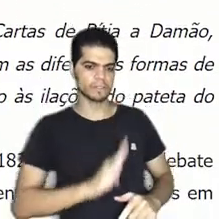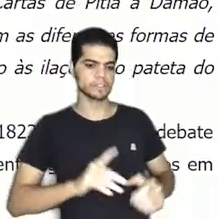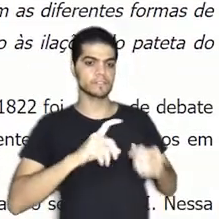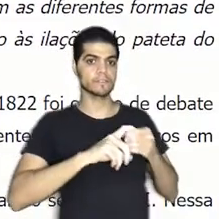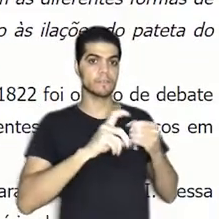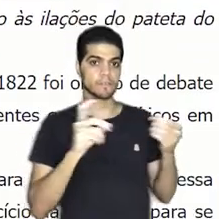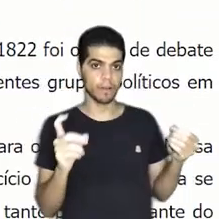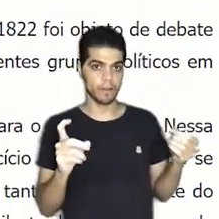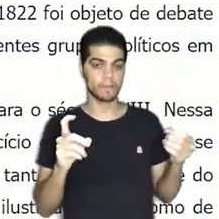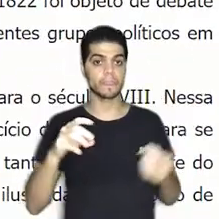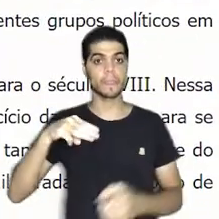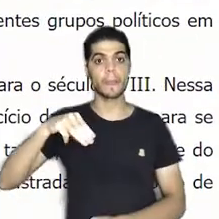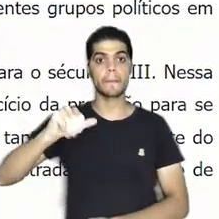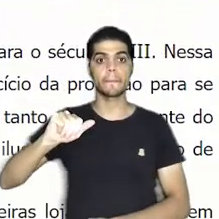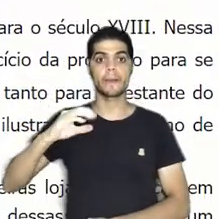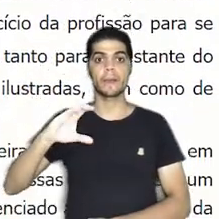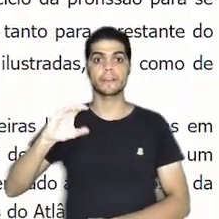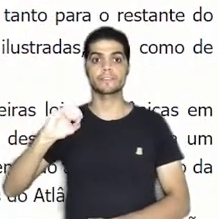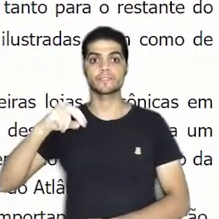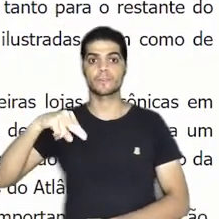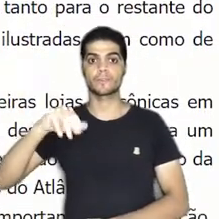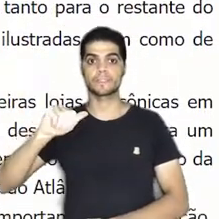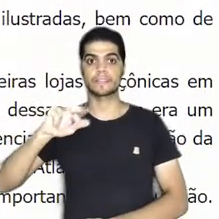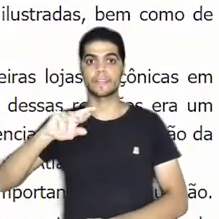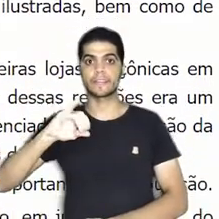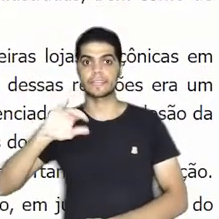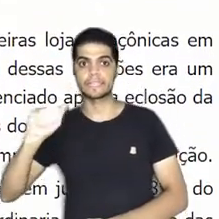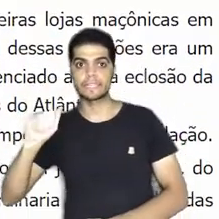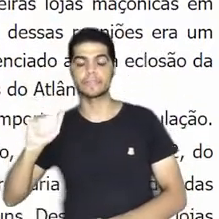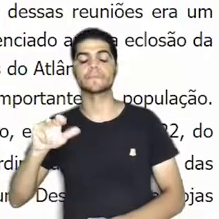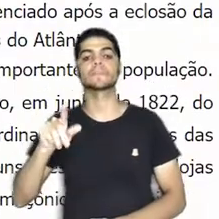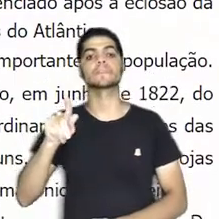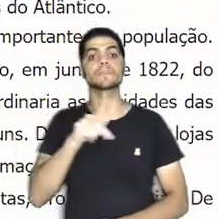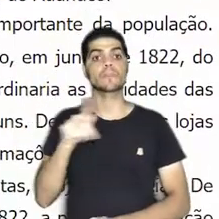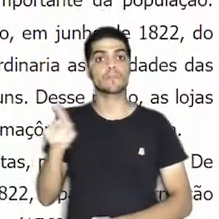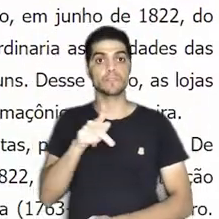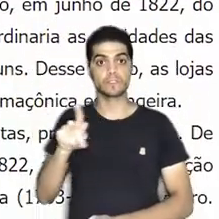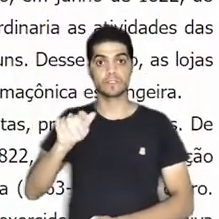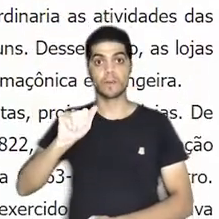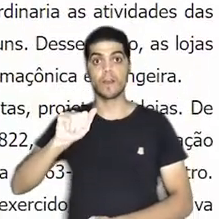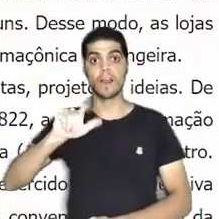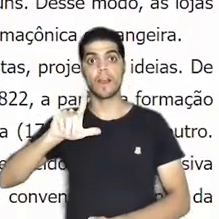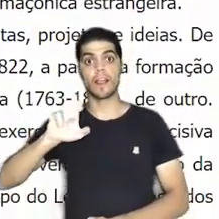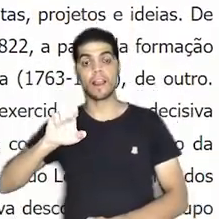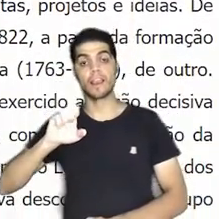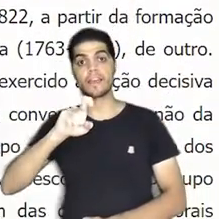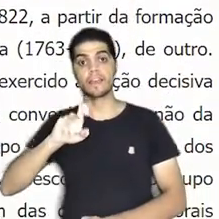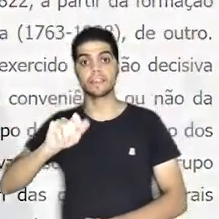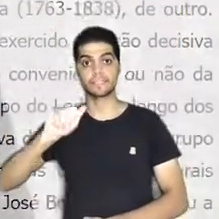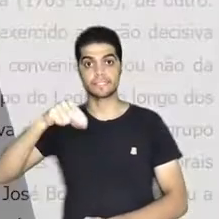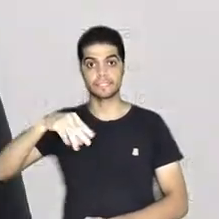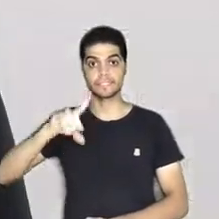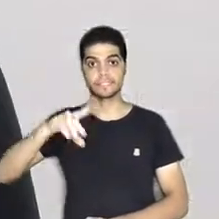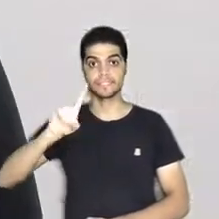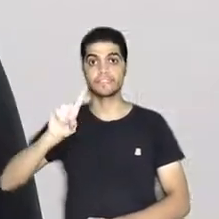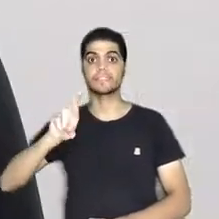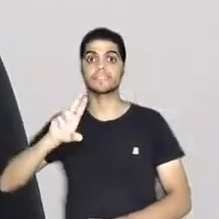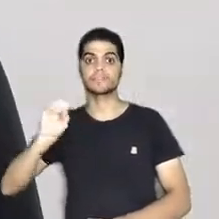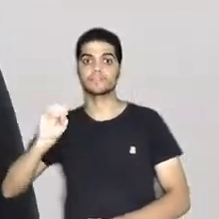Independência, Maçonaria e Independência do Brasil, do professor Alexandre Mansur Barata, da Universidade Federal de Juiz de